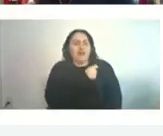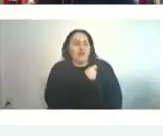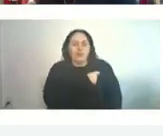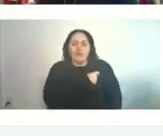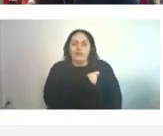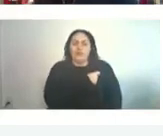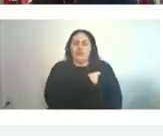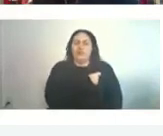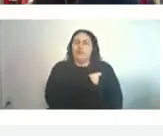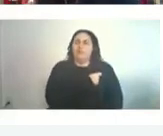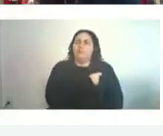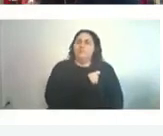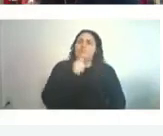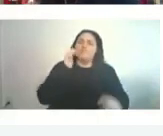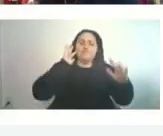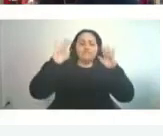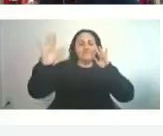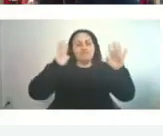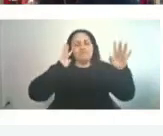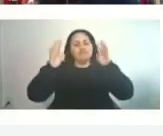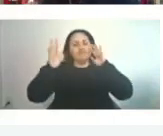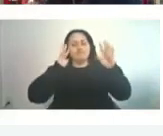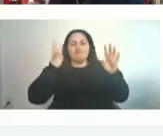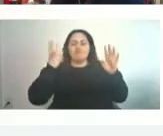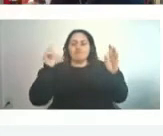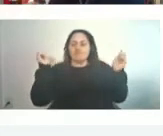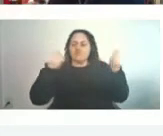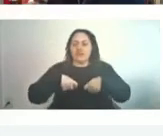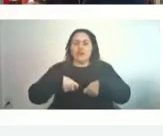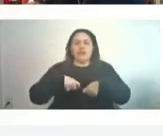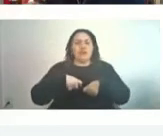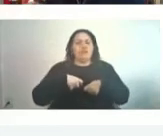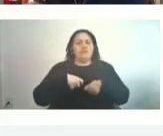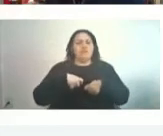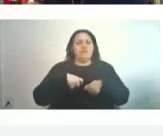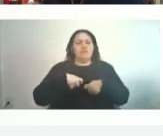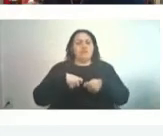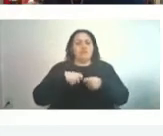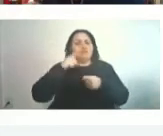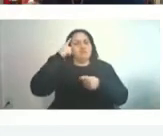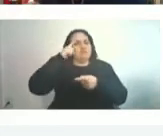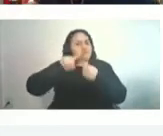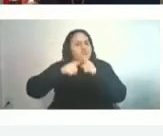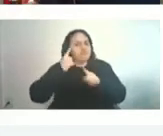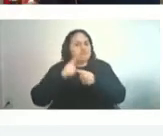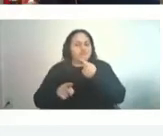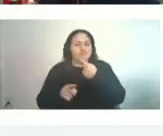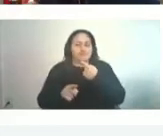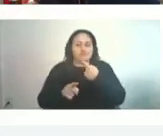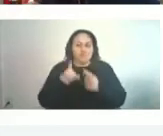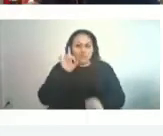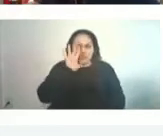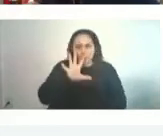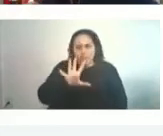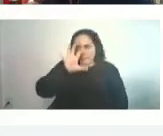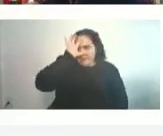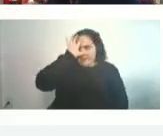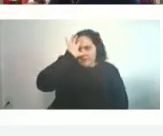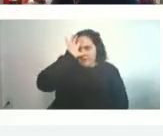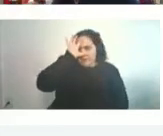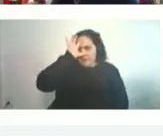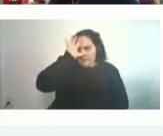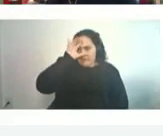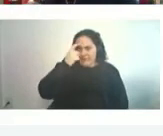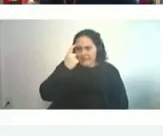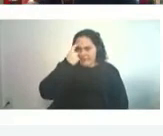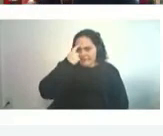o pensamento capaz de estabelecer relações, né, em que a memória não necessariamente não seja a habilidade mais importante